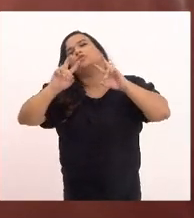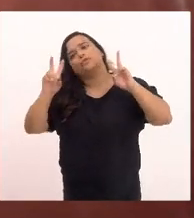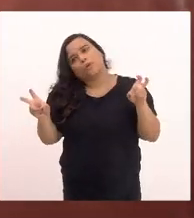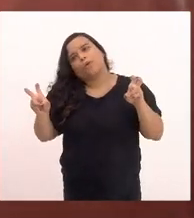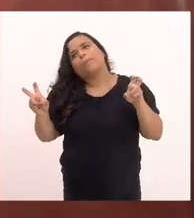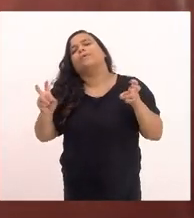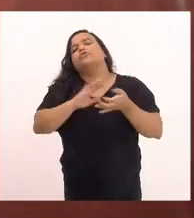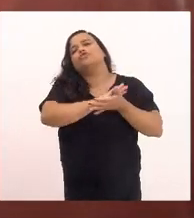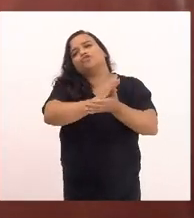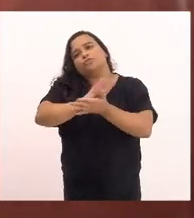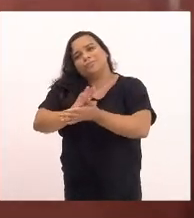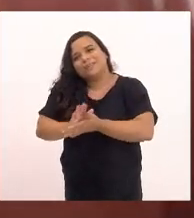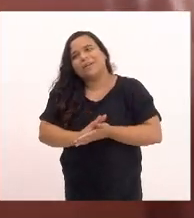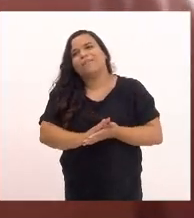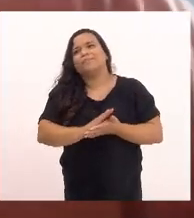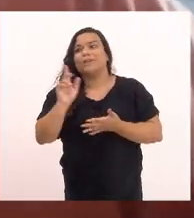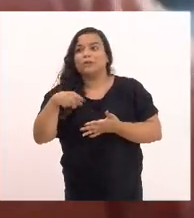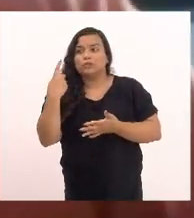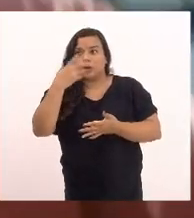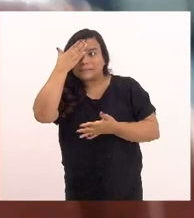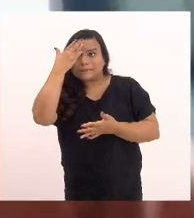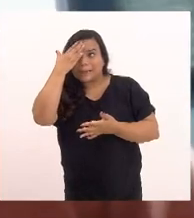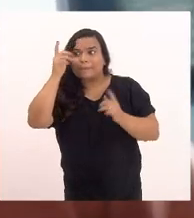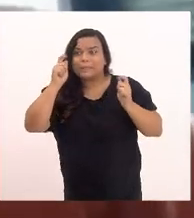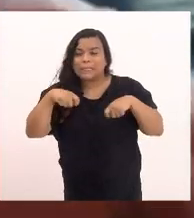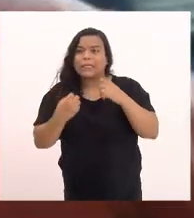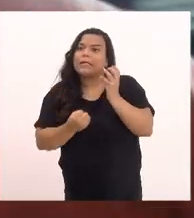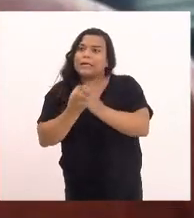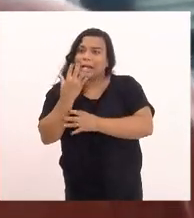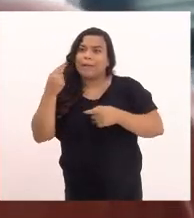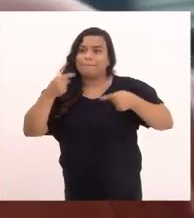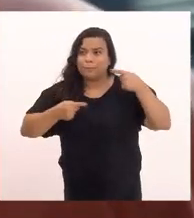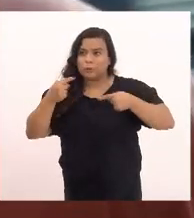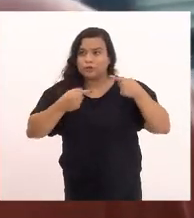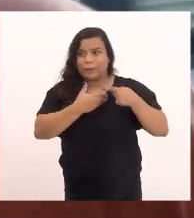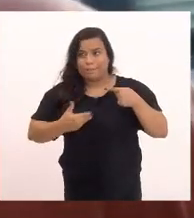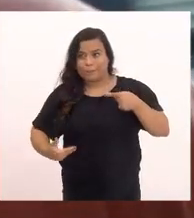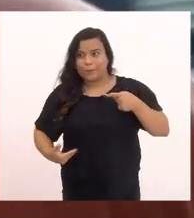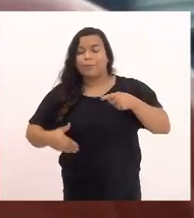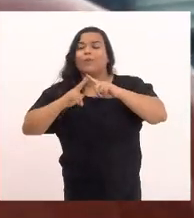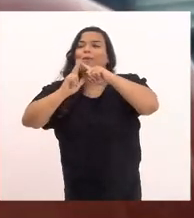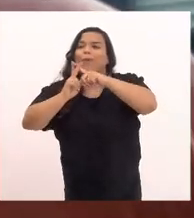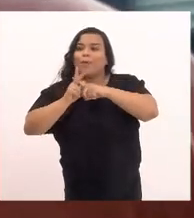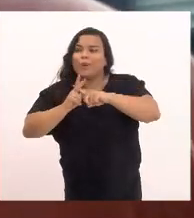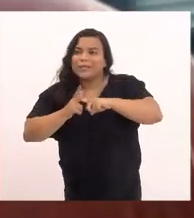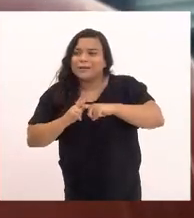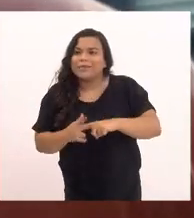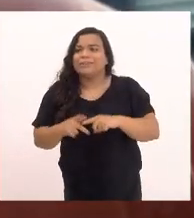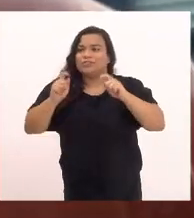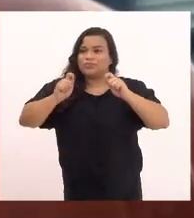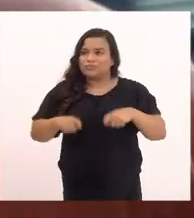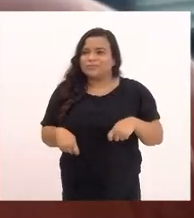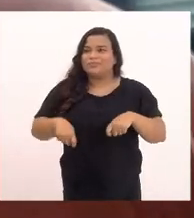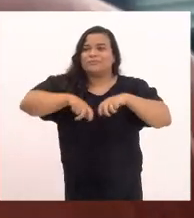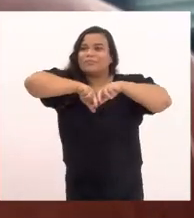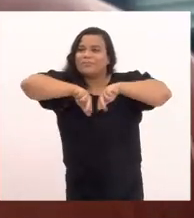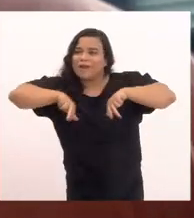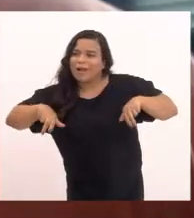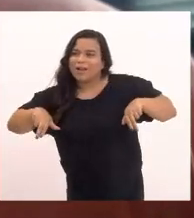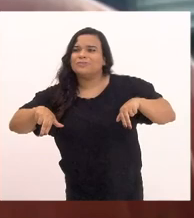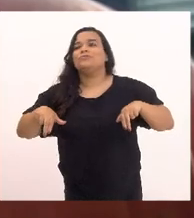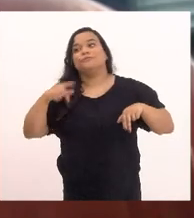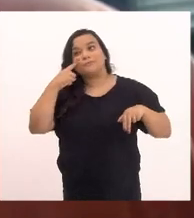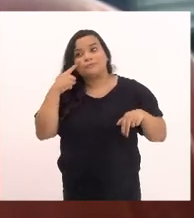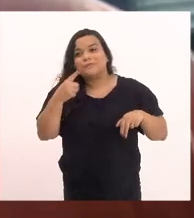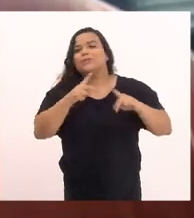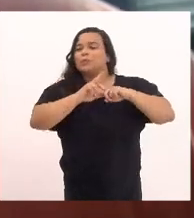abrindo possibilidades de políticas públicas que corrijam esses obstáculos, essa